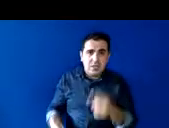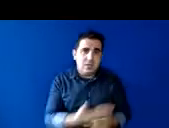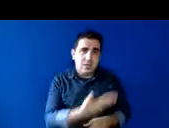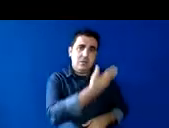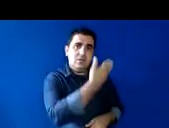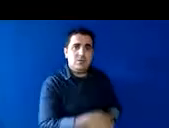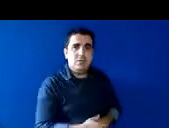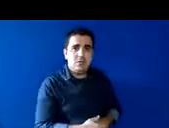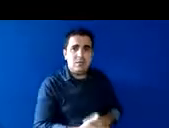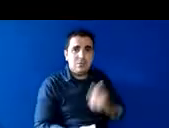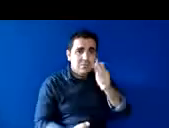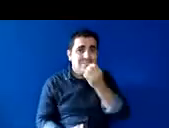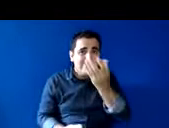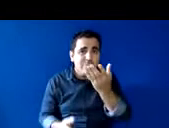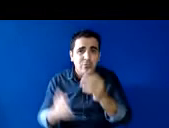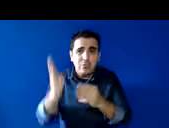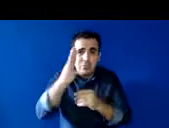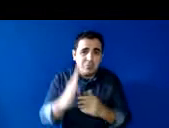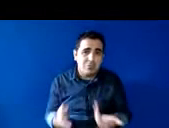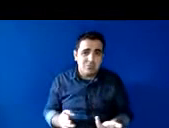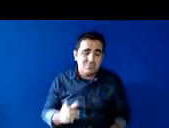Nós teremos agora uma nova